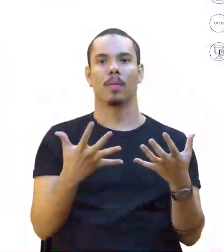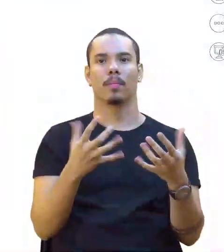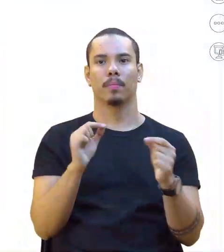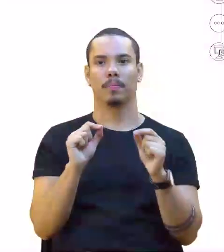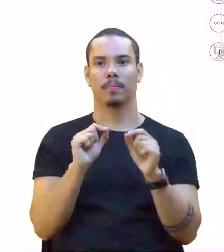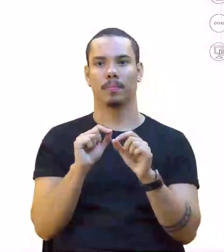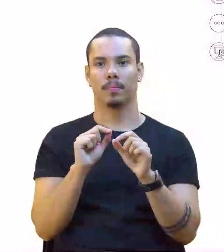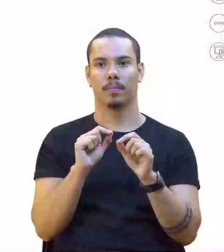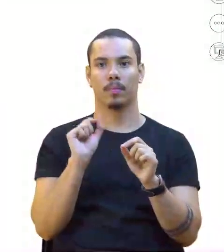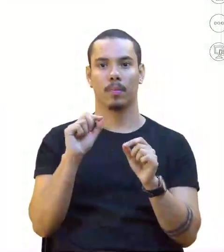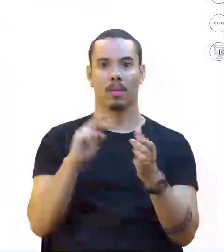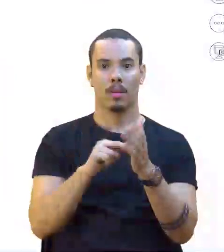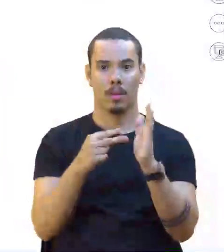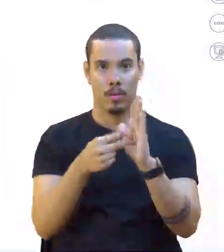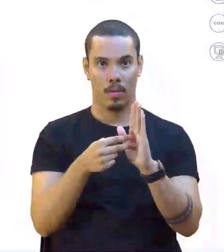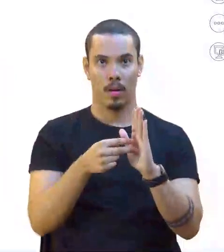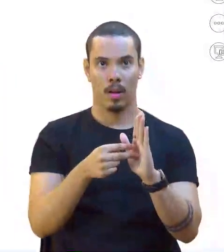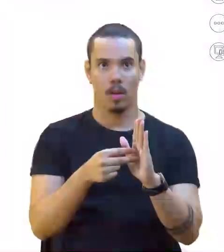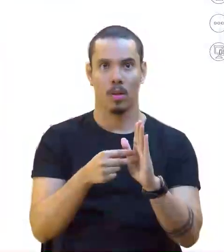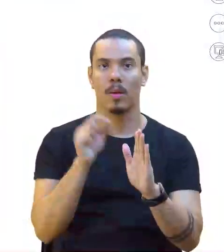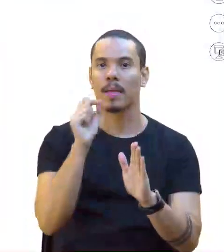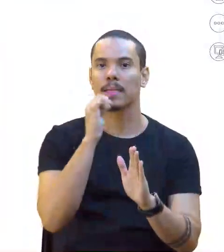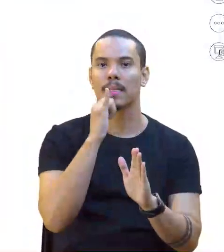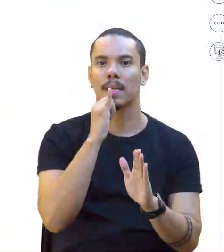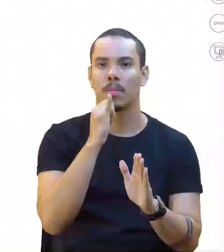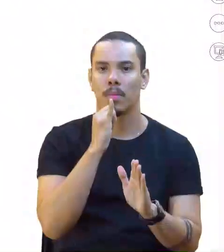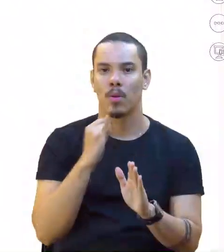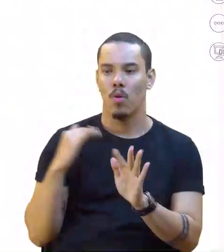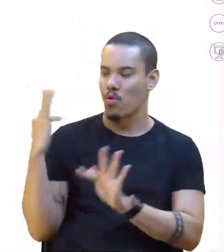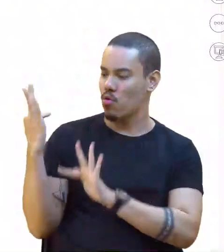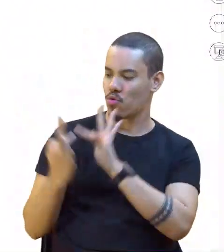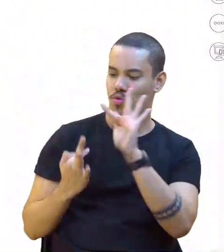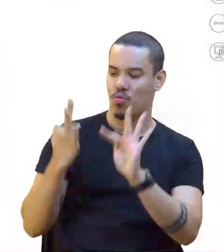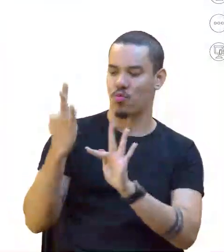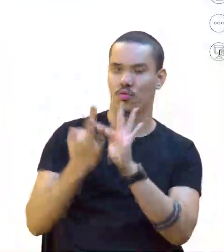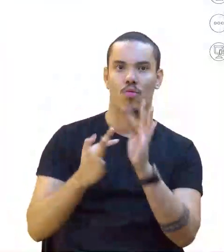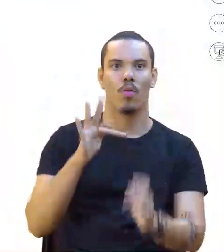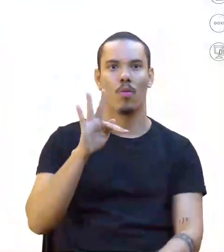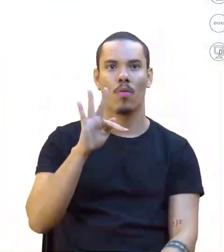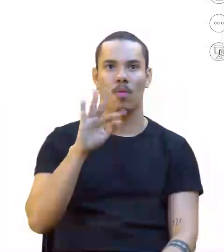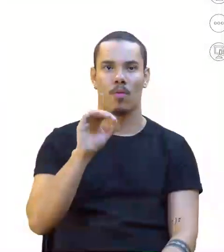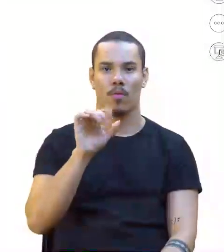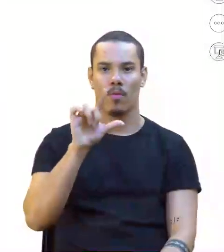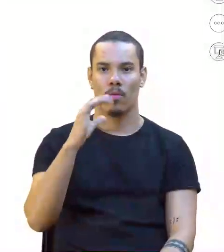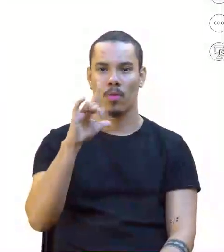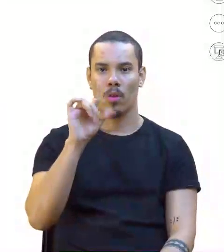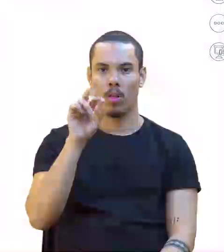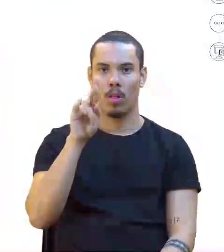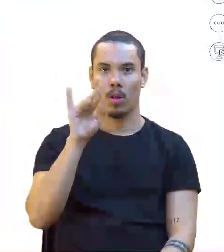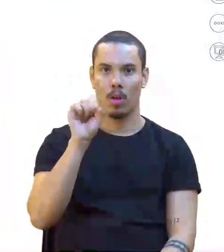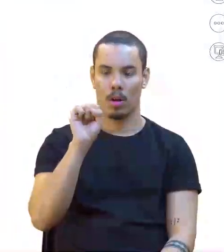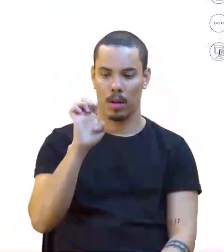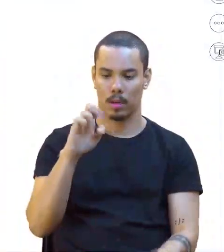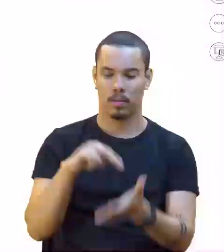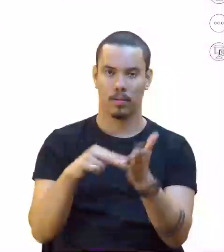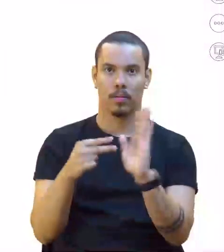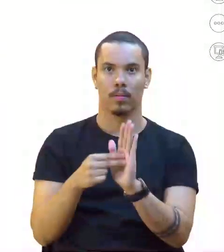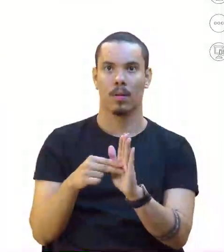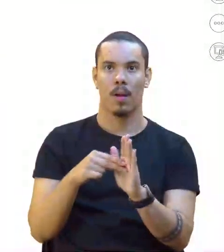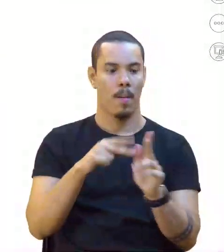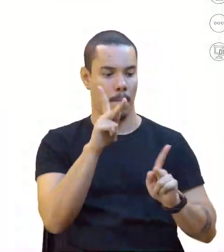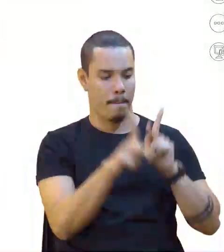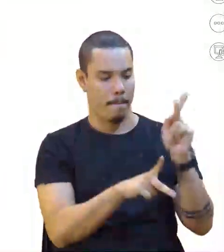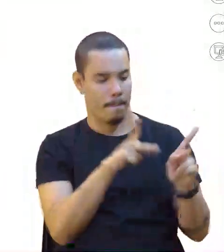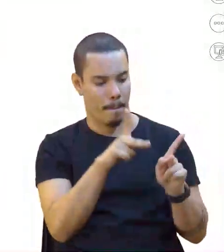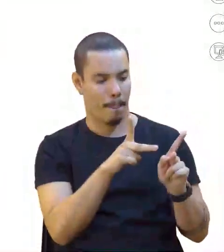o significado da palavra folclore, né? A palavra folclore é a junção de folk, povo e lore,